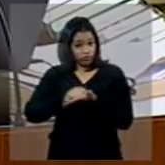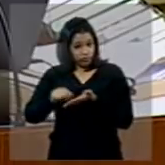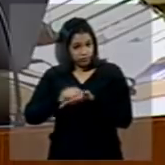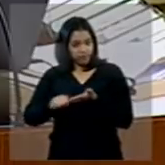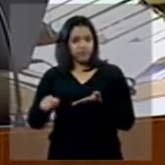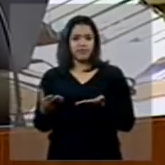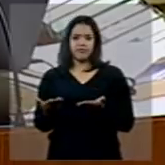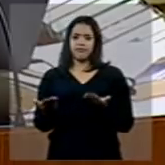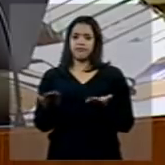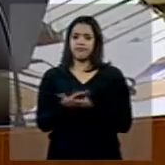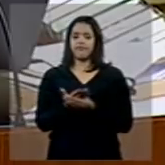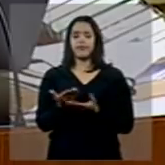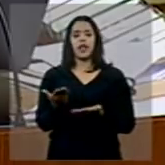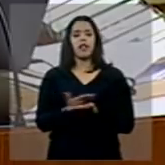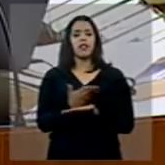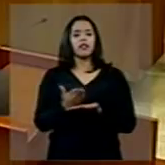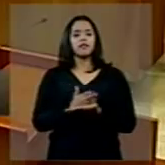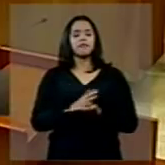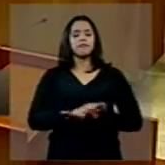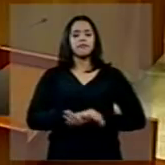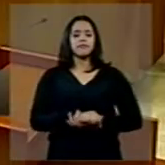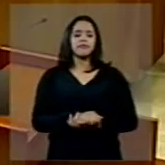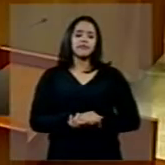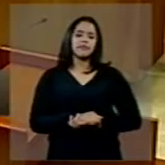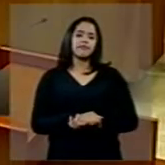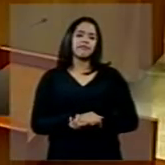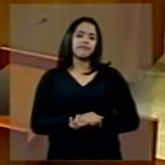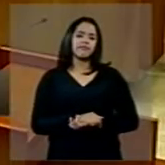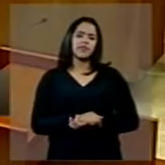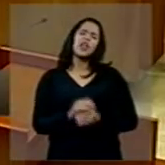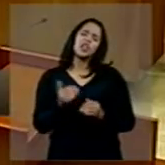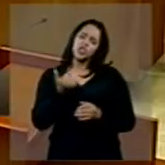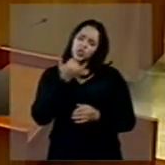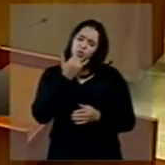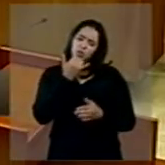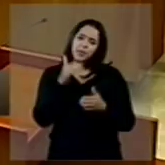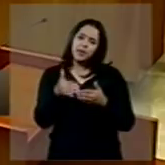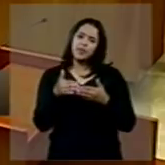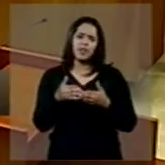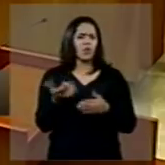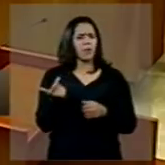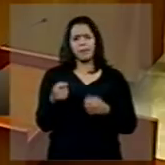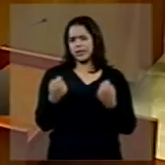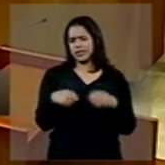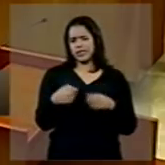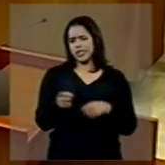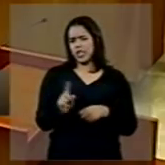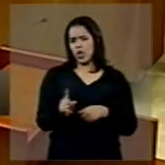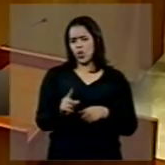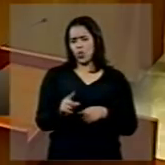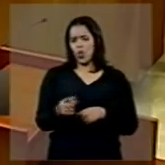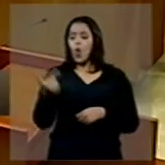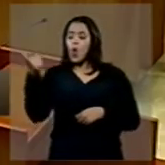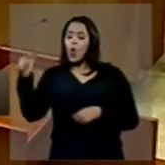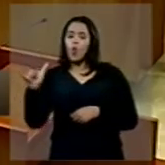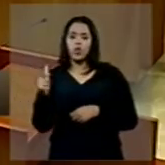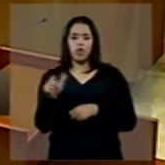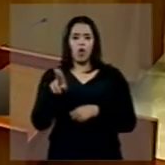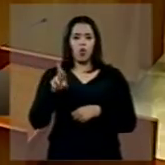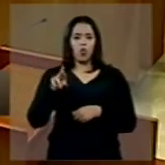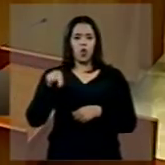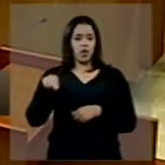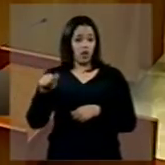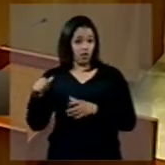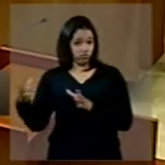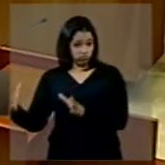suplementares. Excelência, me permite, né? Não há necessidade sequer de uma segunda urna, a não ser que estejam preparadas